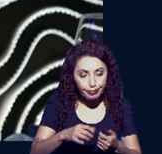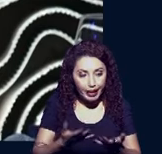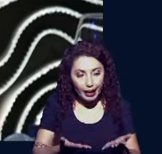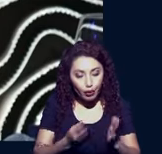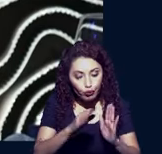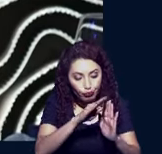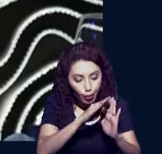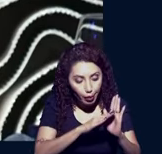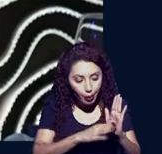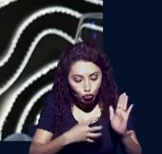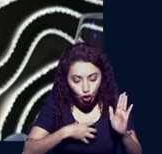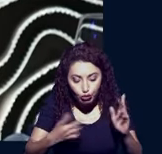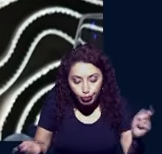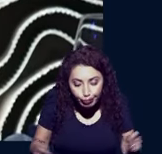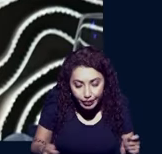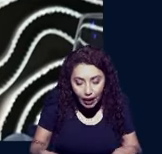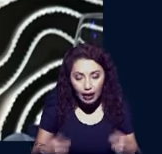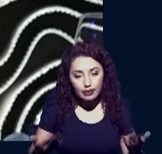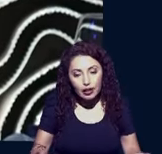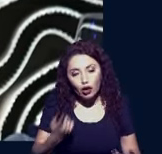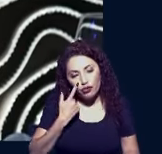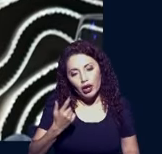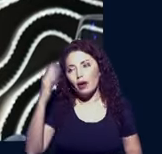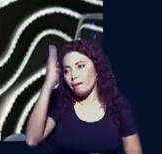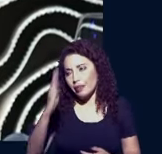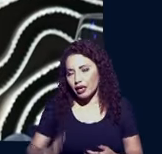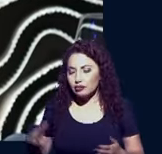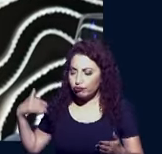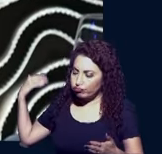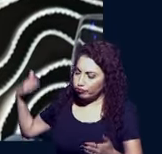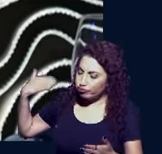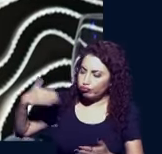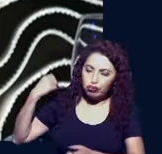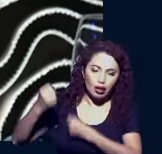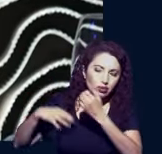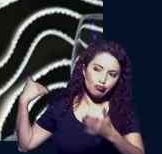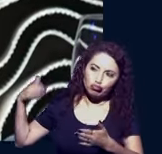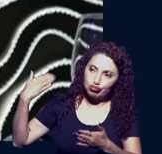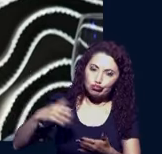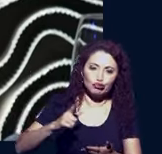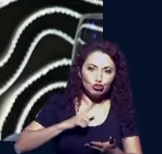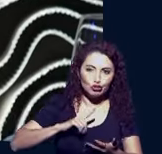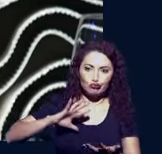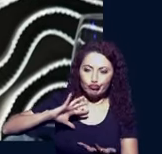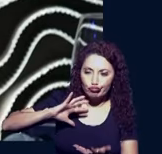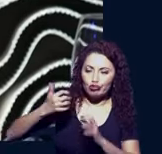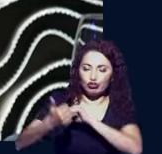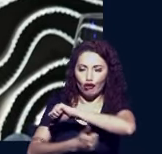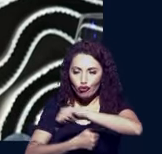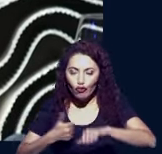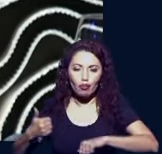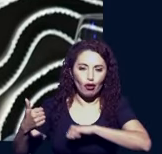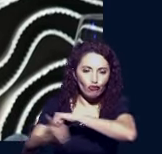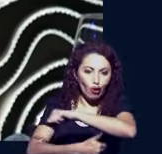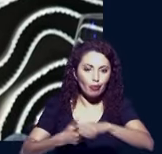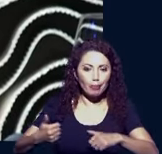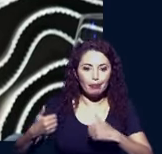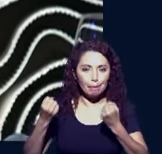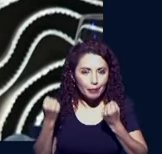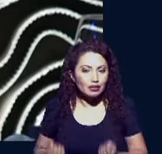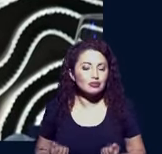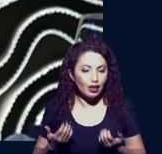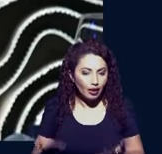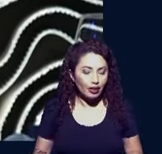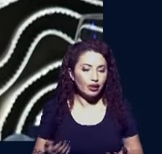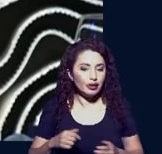eh o Brasil ao longo dos últimos anos passou por reformas brutais então a gente foi acionando uma a uma as alavancas que